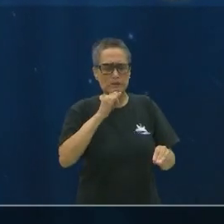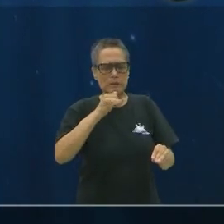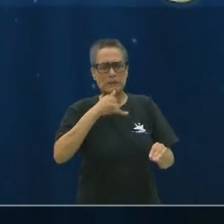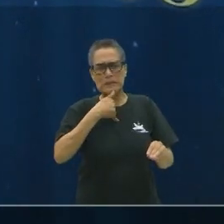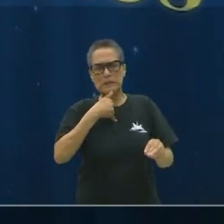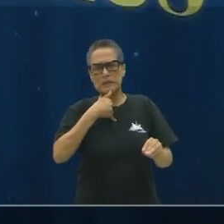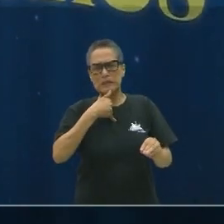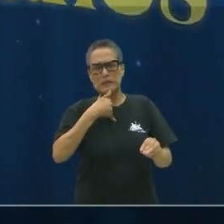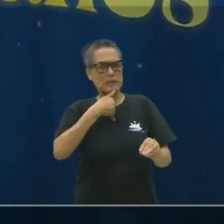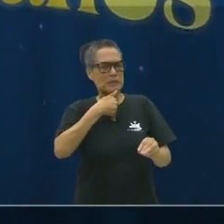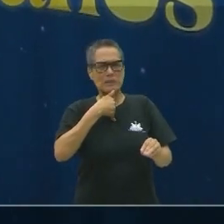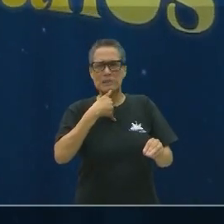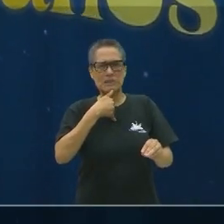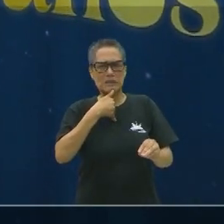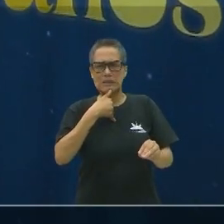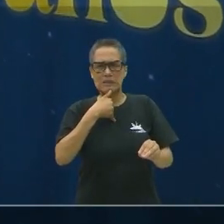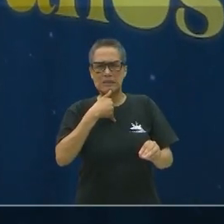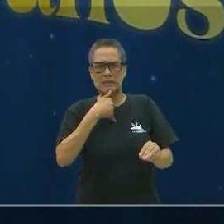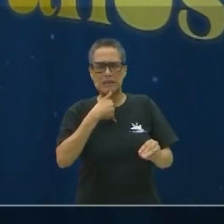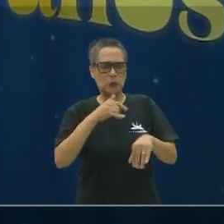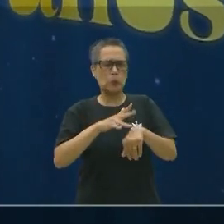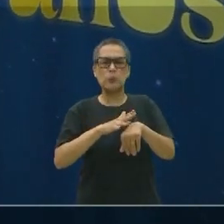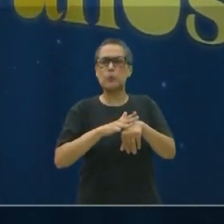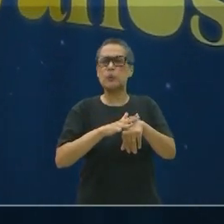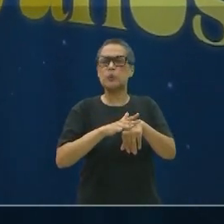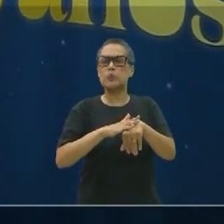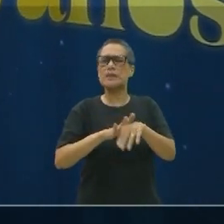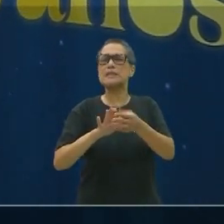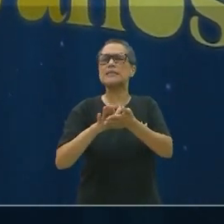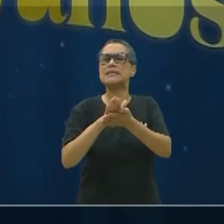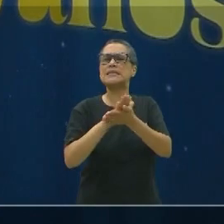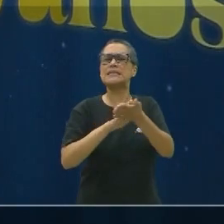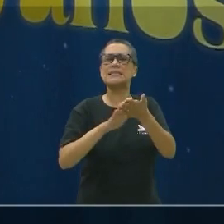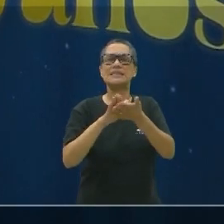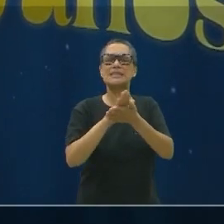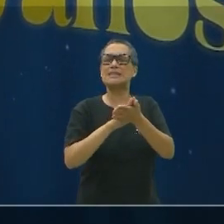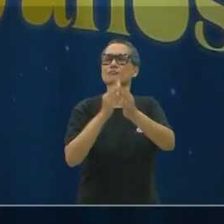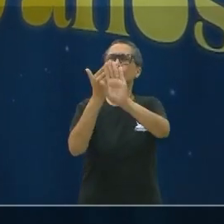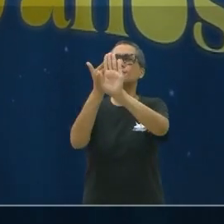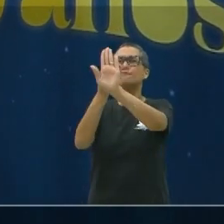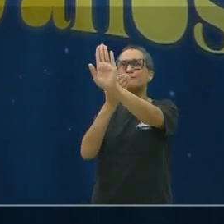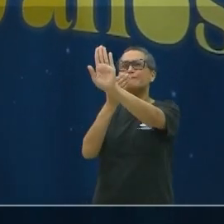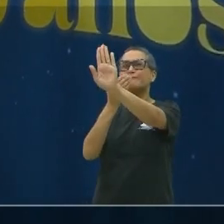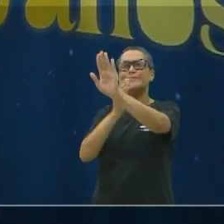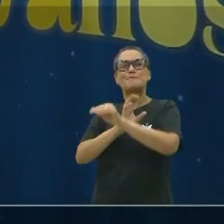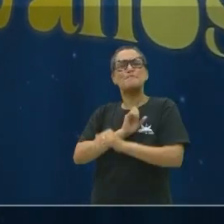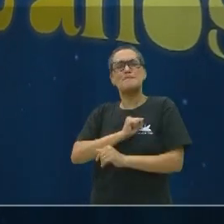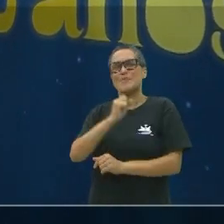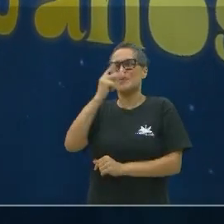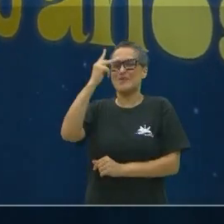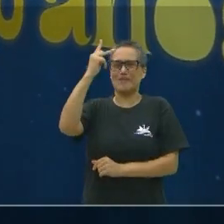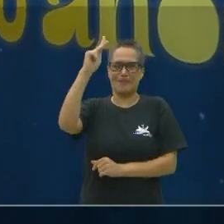tristeza, nem a enfermidade, nada pode me separar do teu amor.